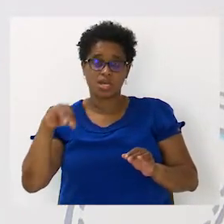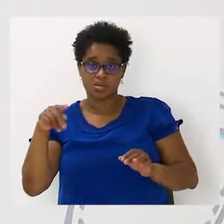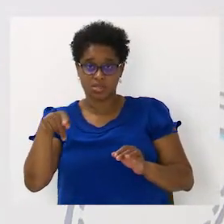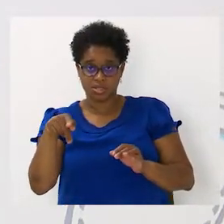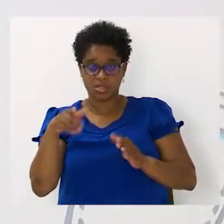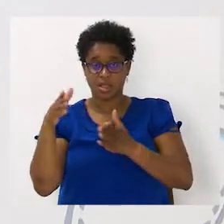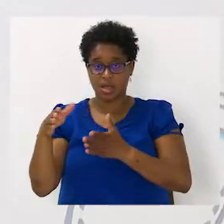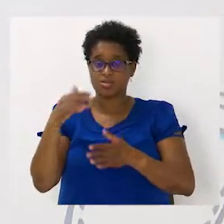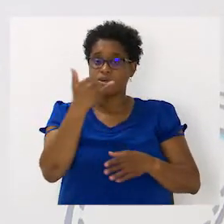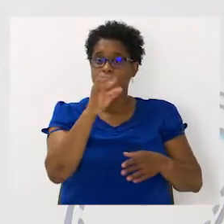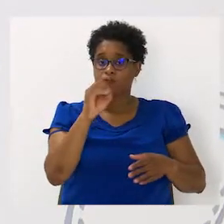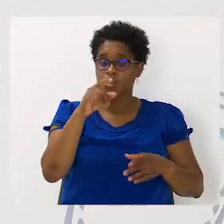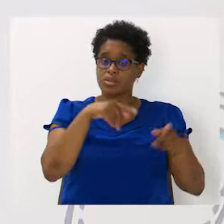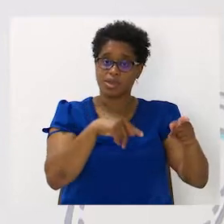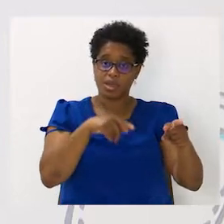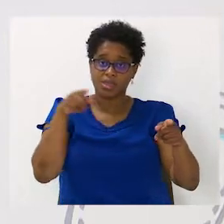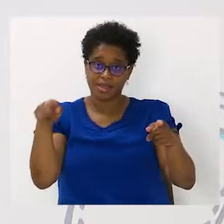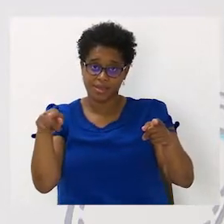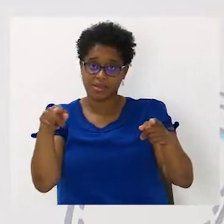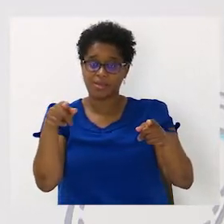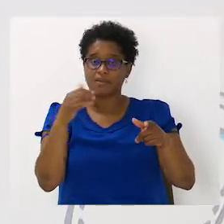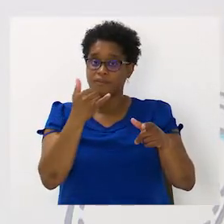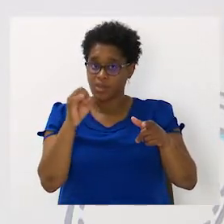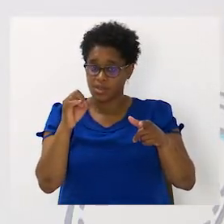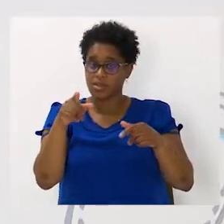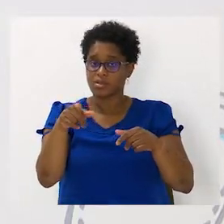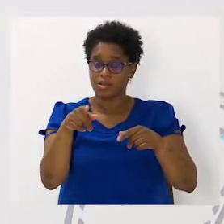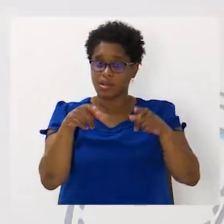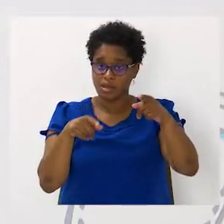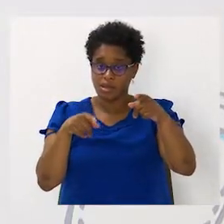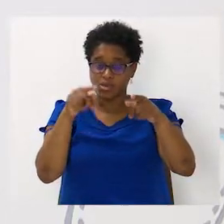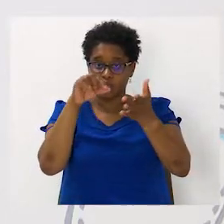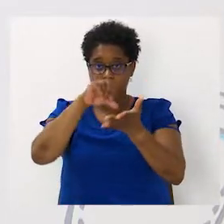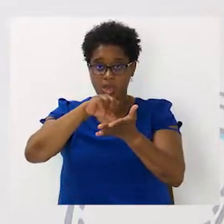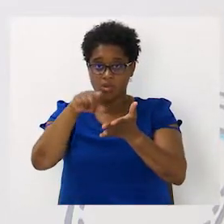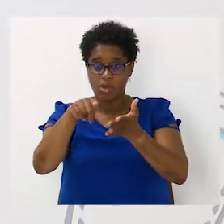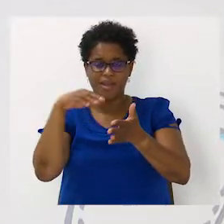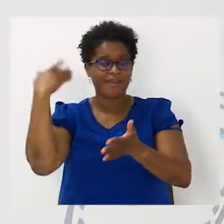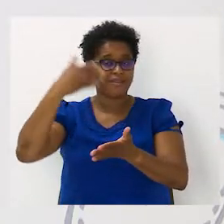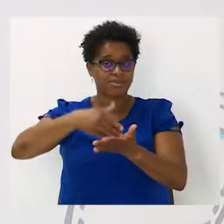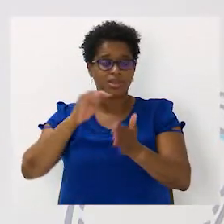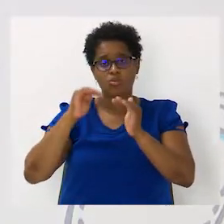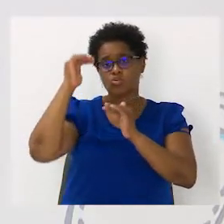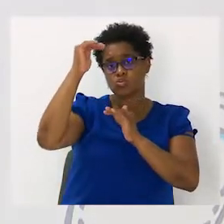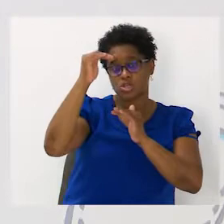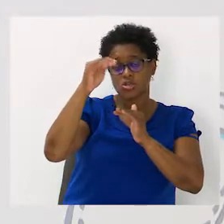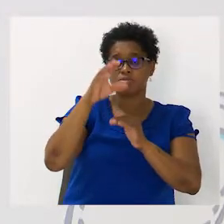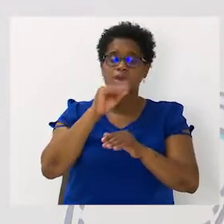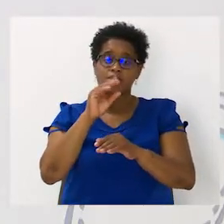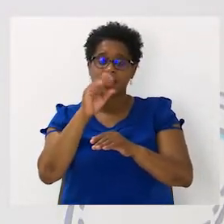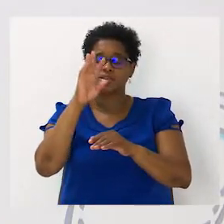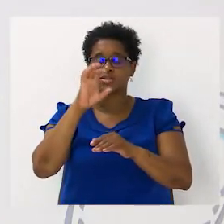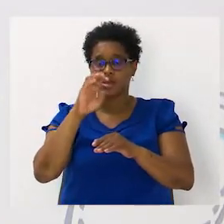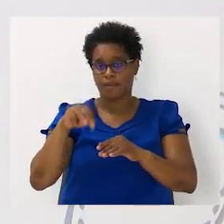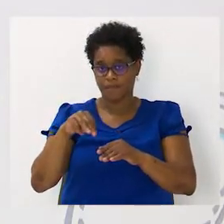lado, 20 daqui até aqui e daqui do meio até o pico em cima